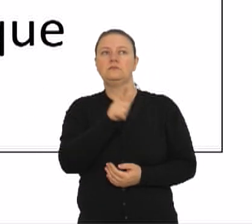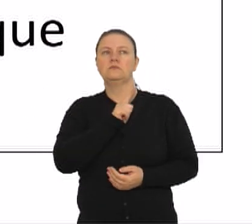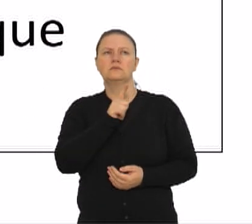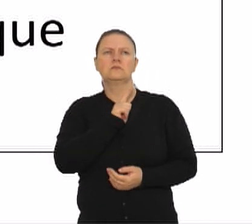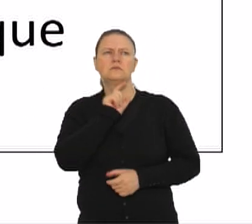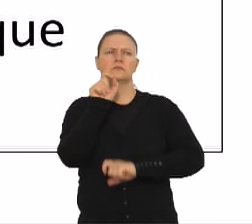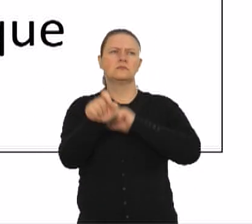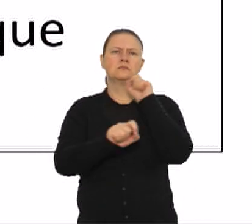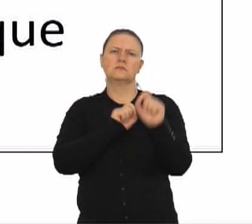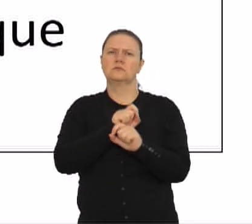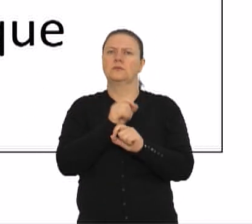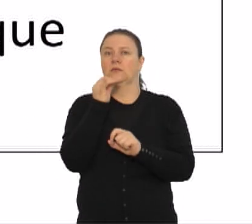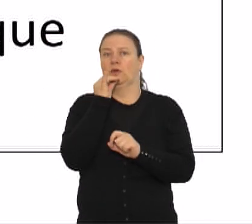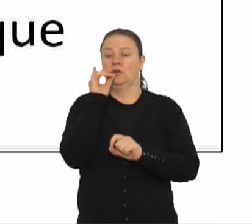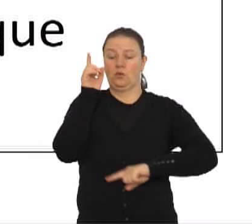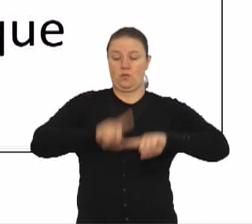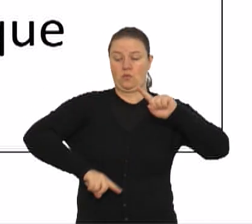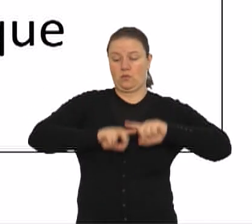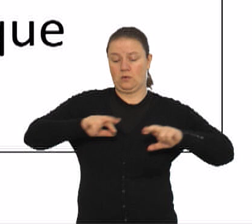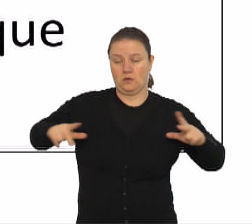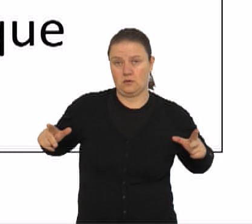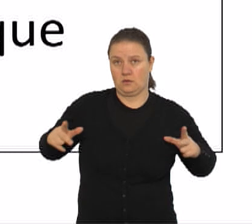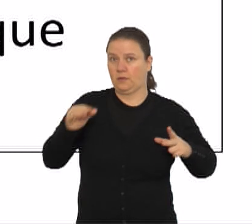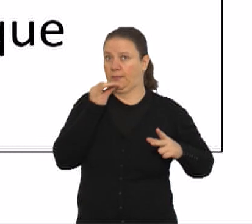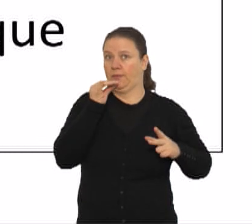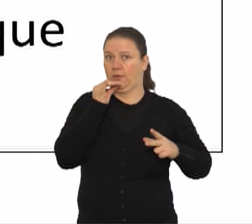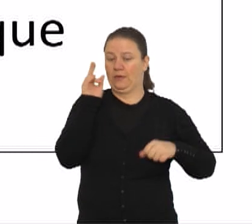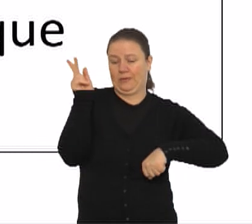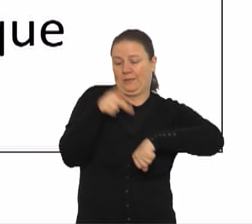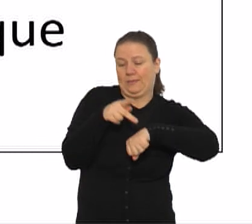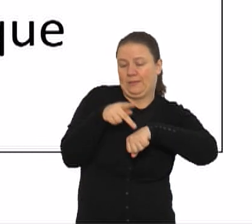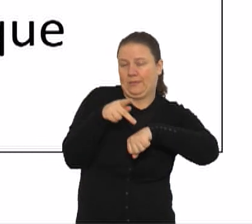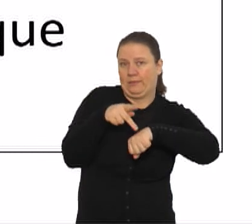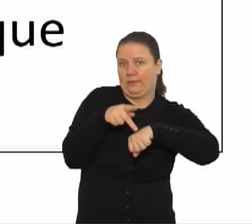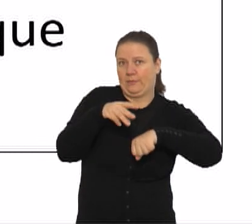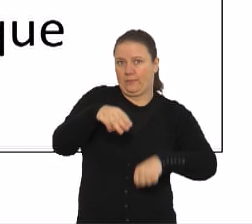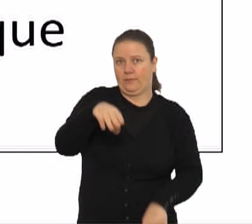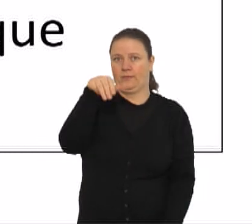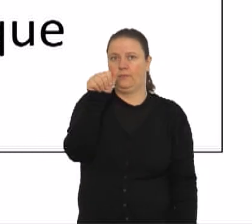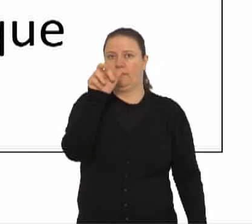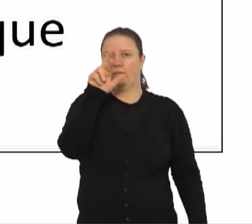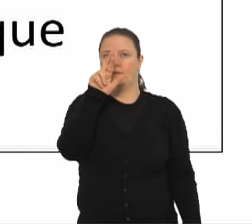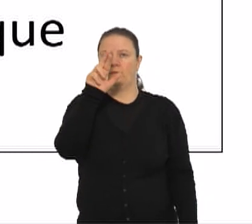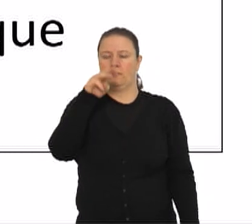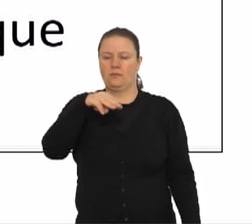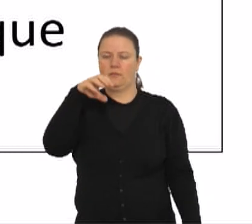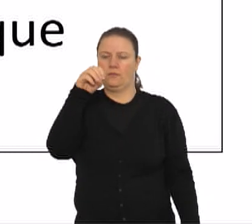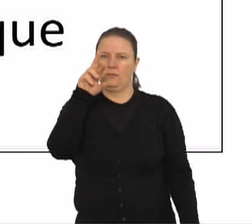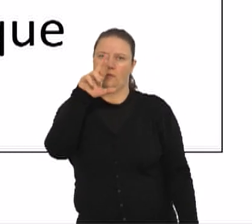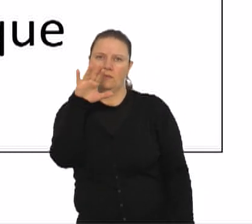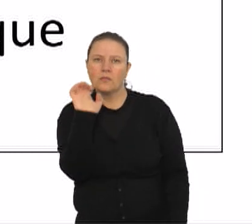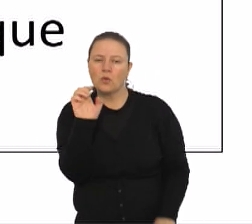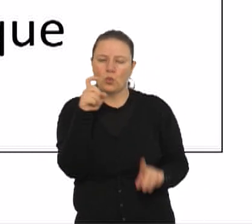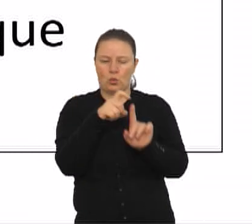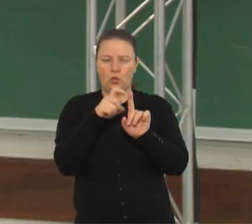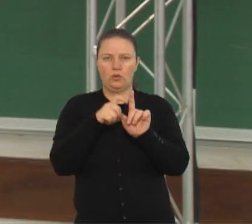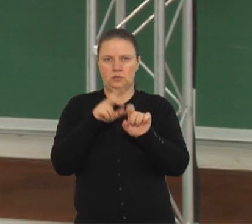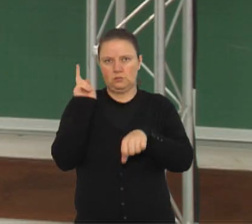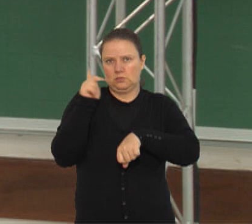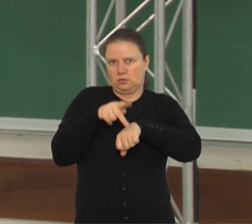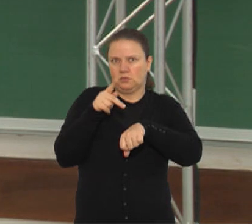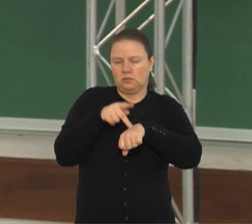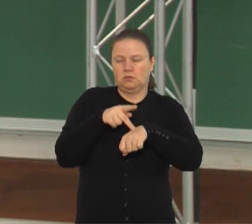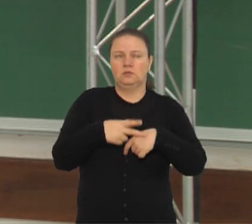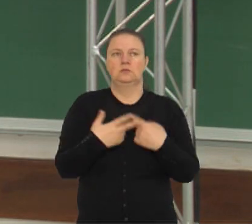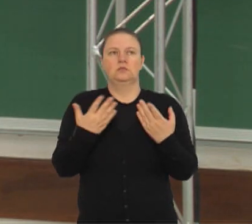coisa é feita, por exemplo, o mármore. A causa eficiente é aquilo que dá impulso ao movimento, que é o